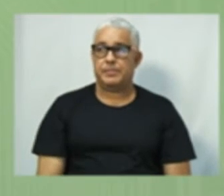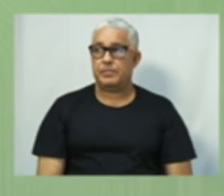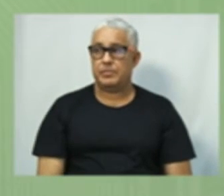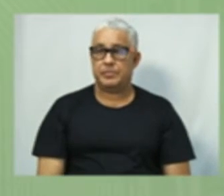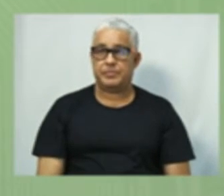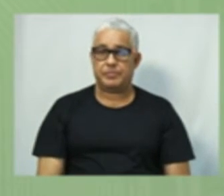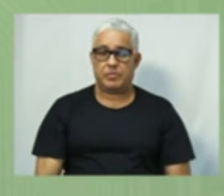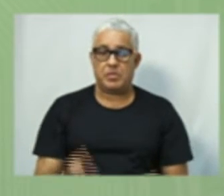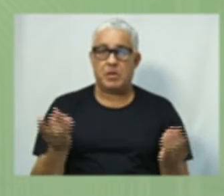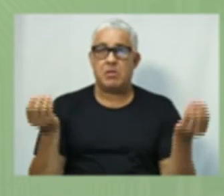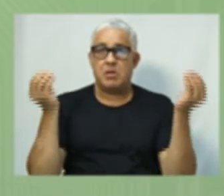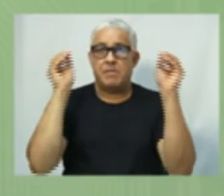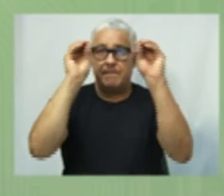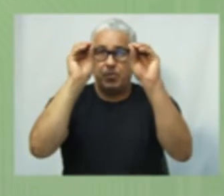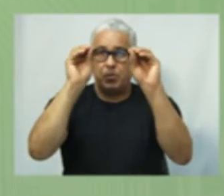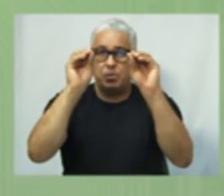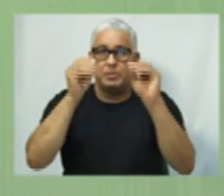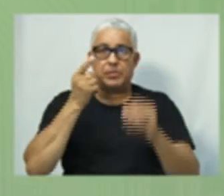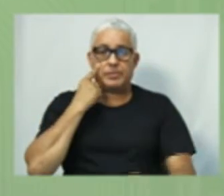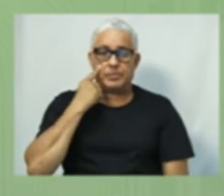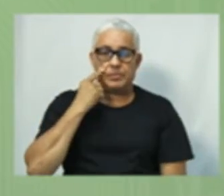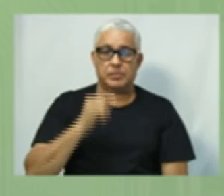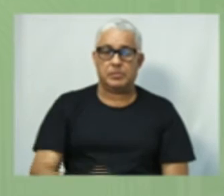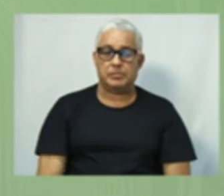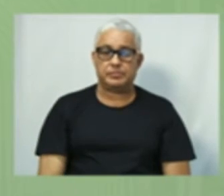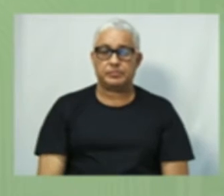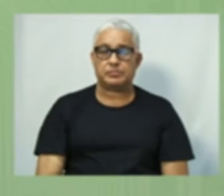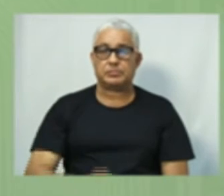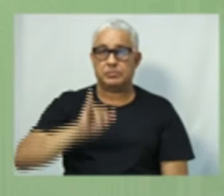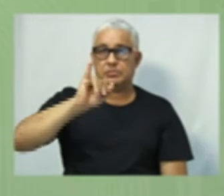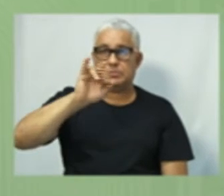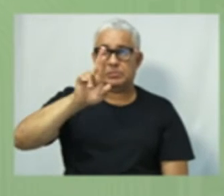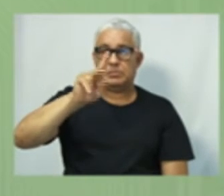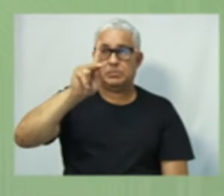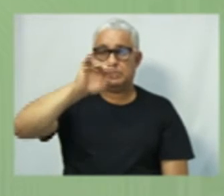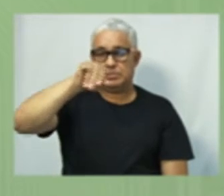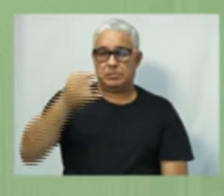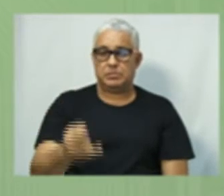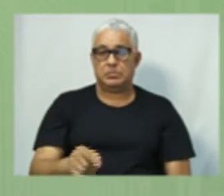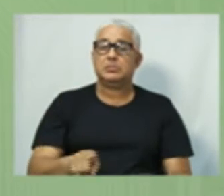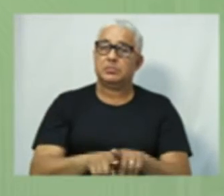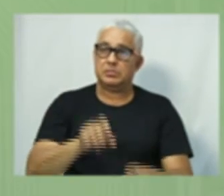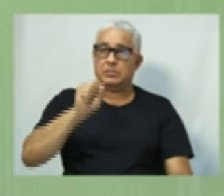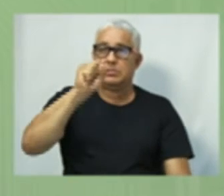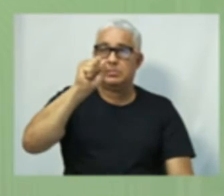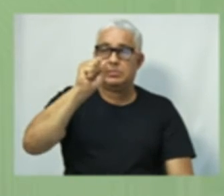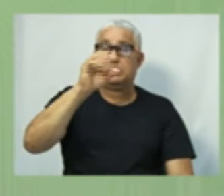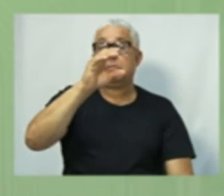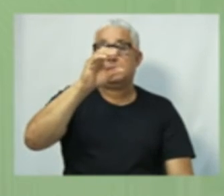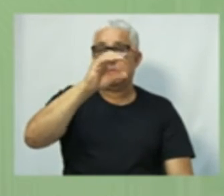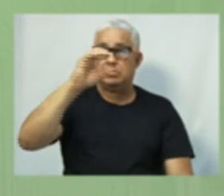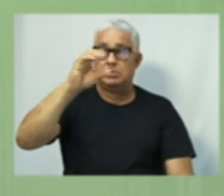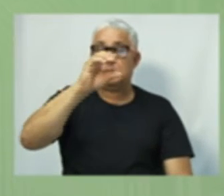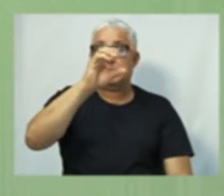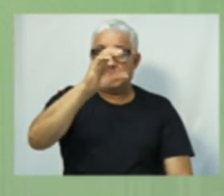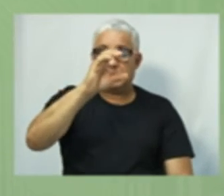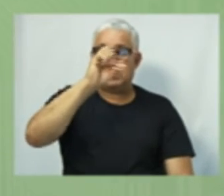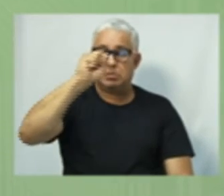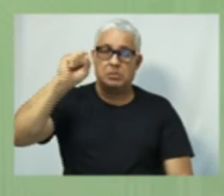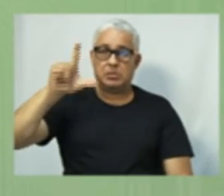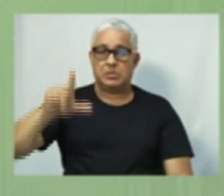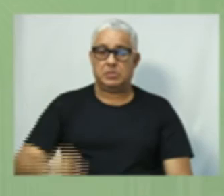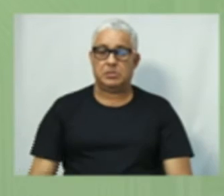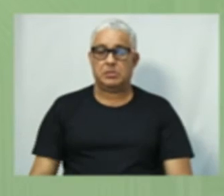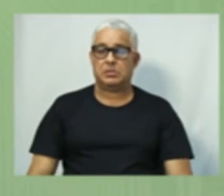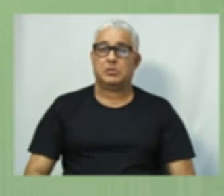modo. O RPJ e o CSL, que é trimestral, pagou